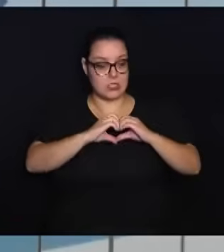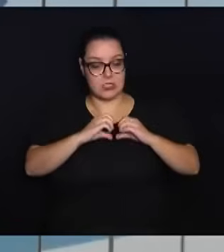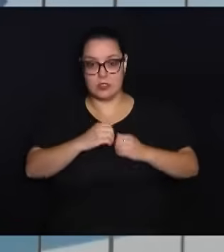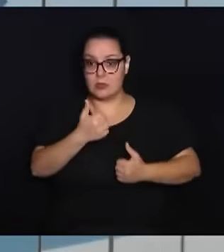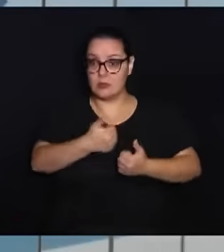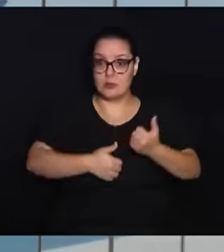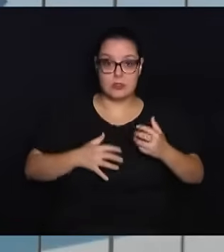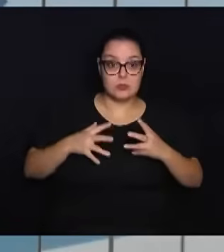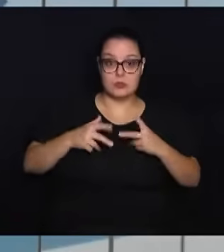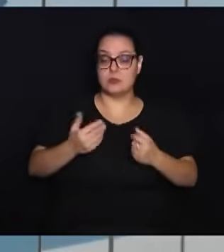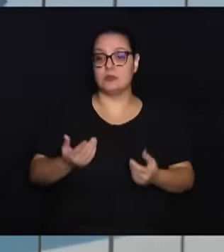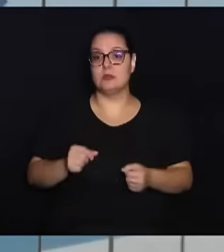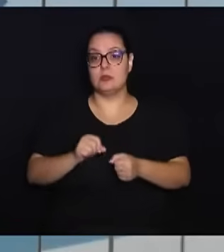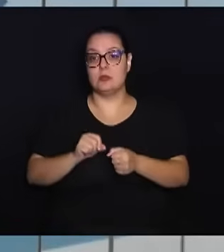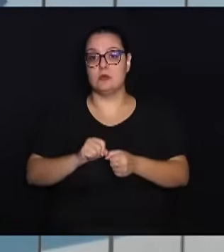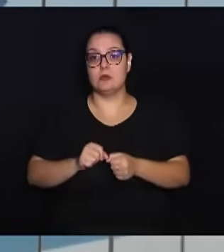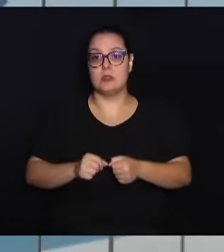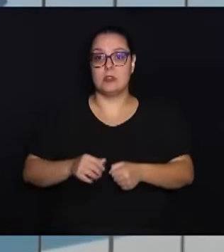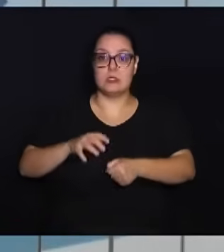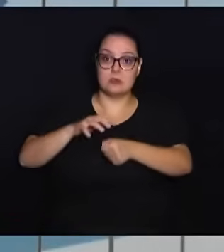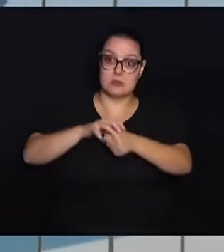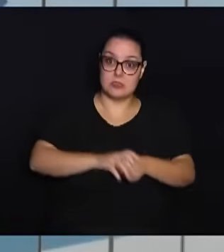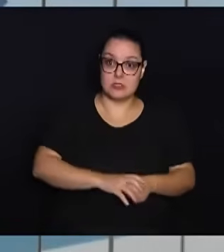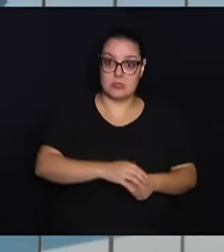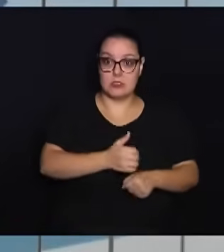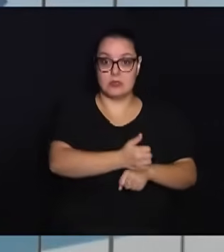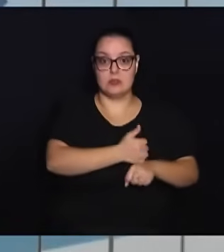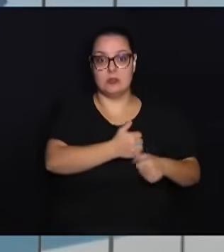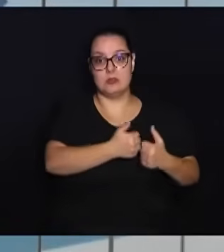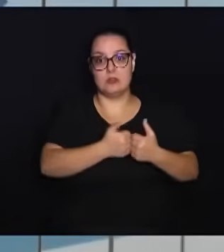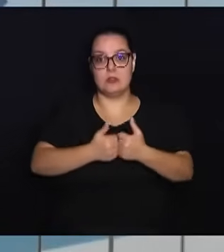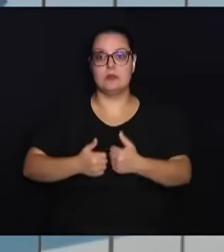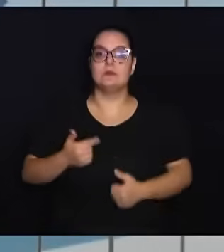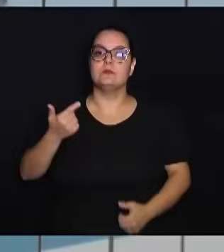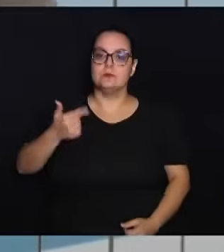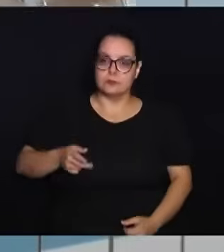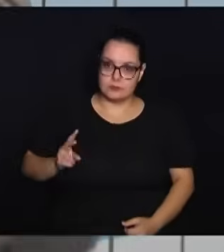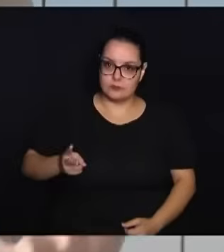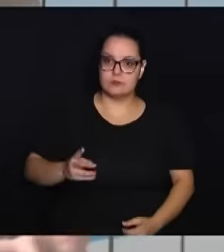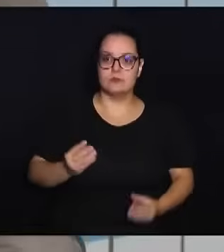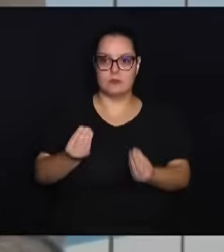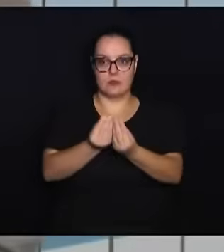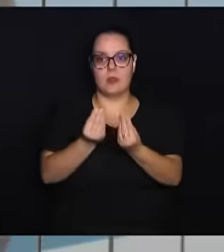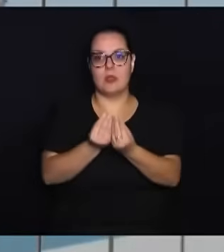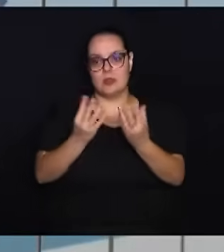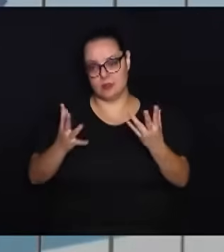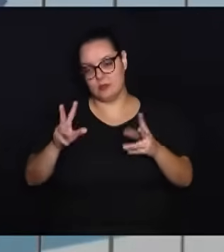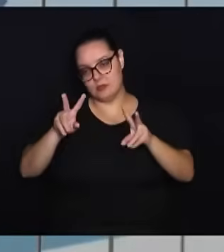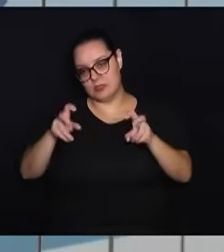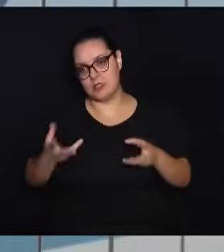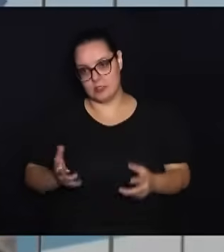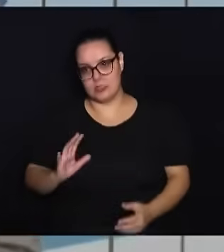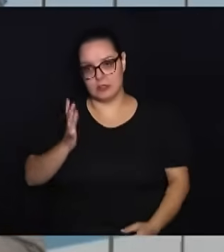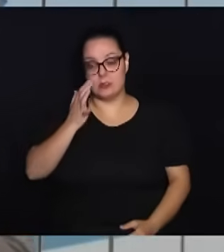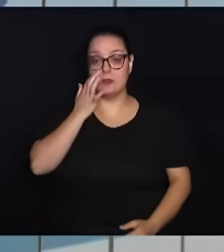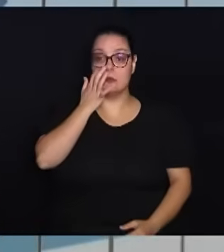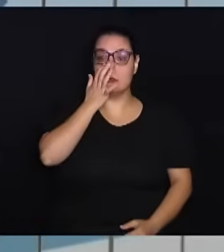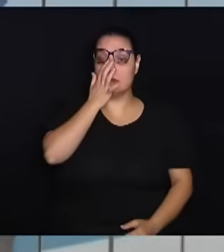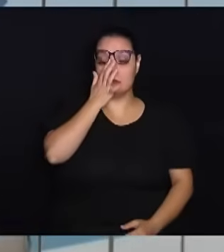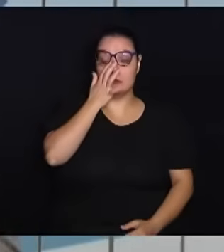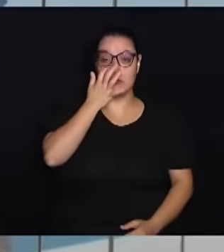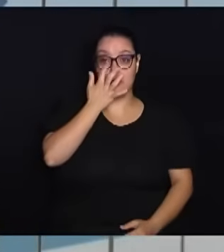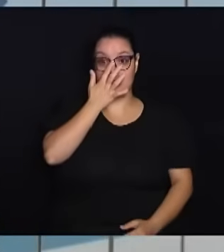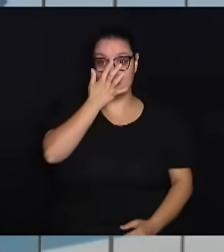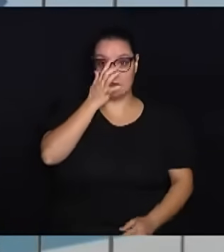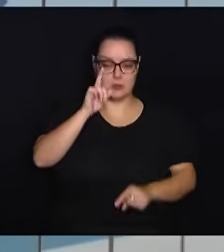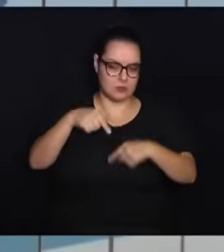mais, faz em cima dos jogadores. E ele persistiu e o milagre aconteceu, entendeu? Então, e tem